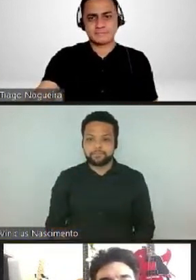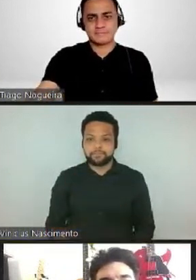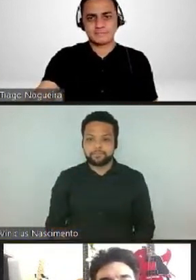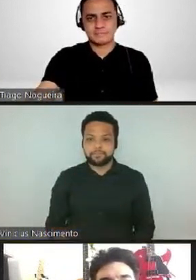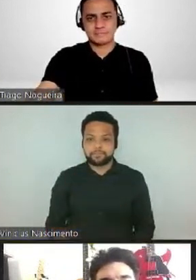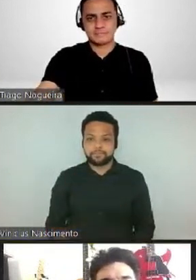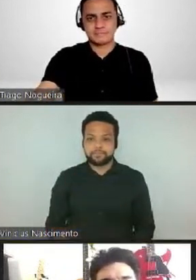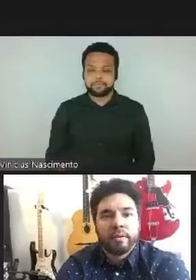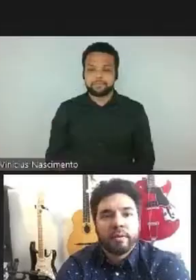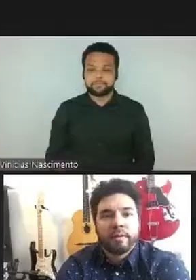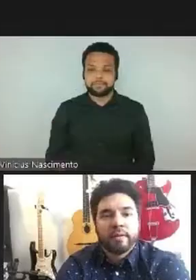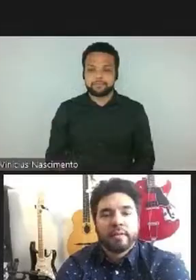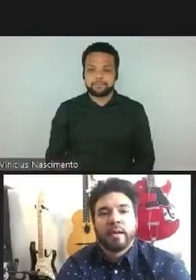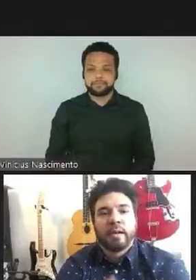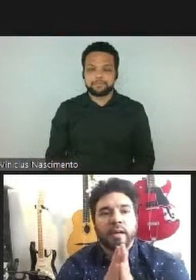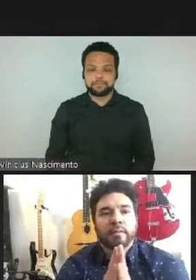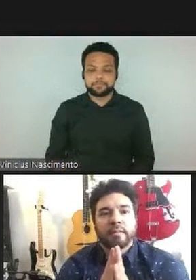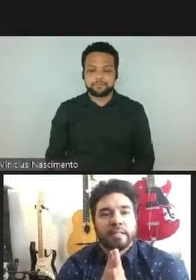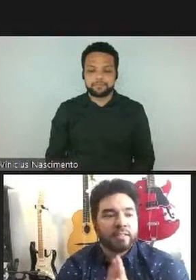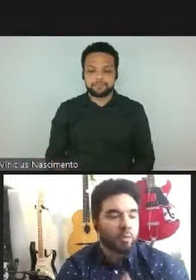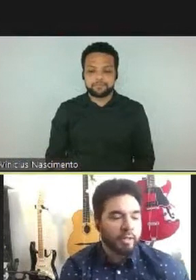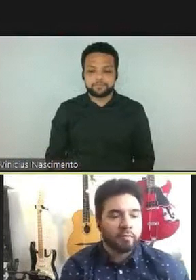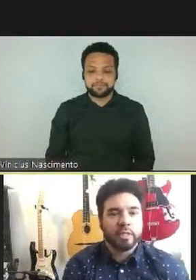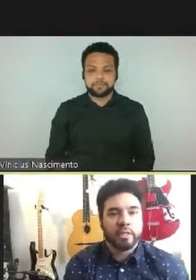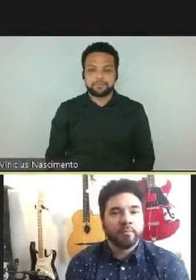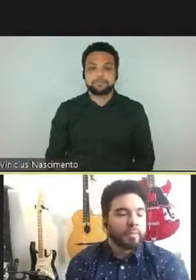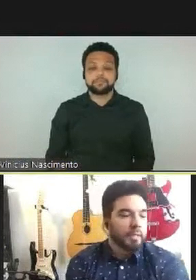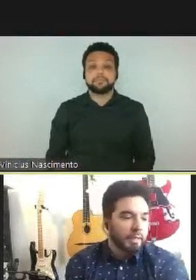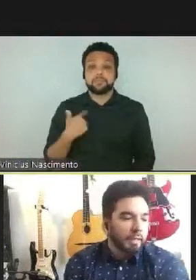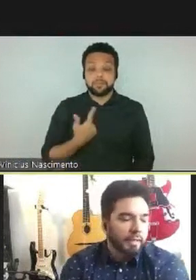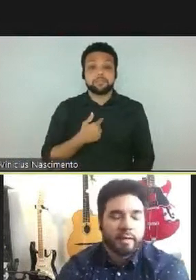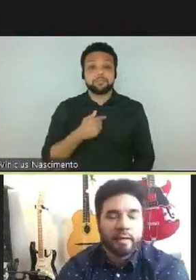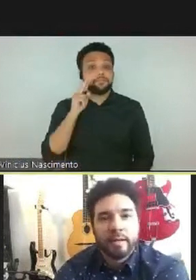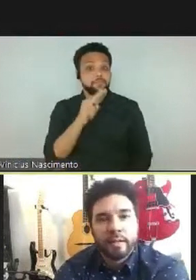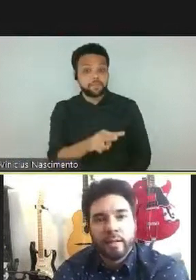Estamos te vendo e te ouvindo, tá tudo certo. Ah, então maravilha.